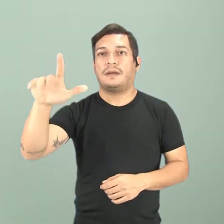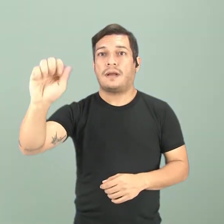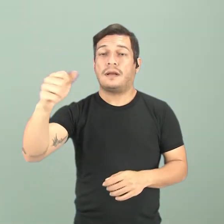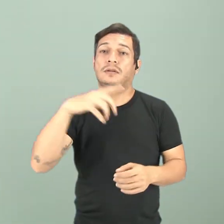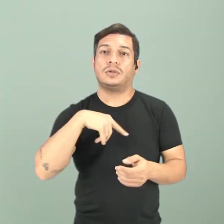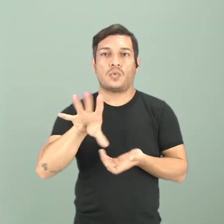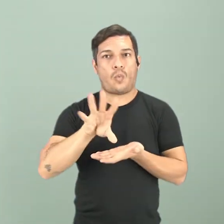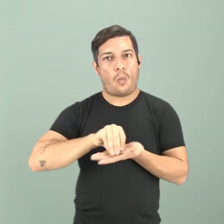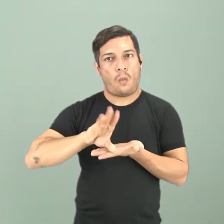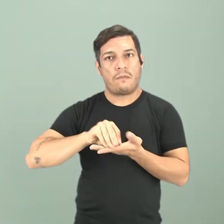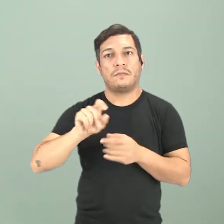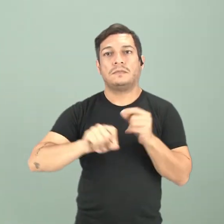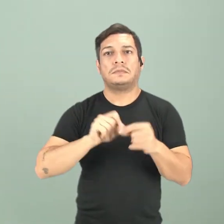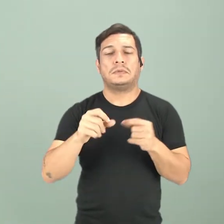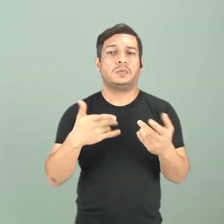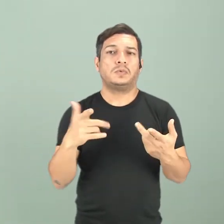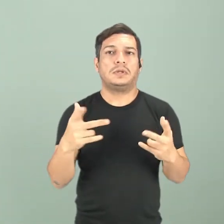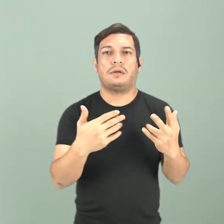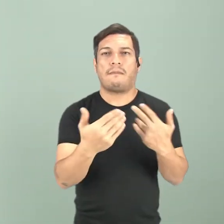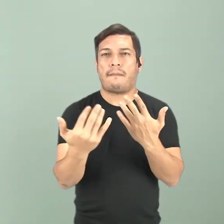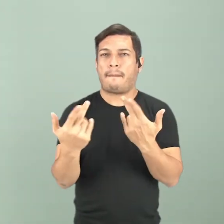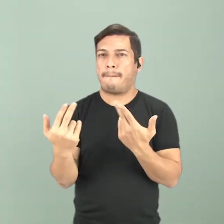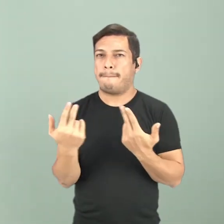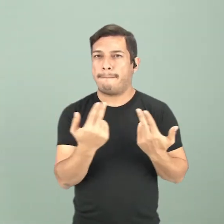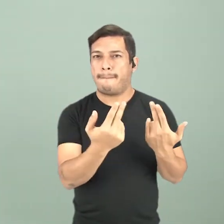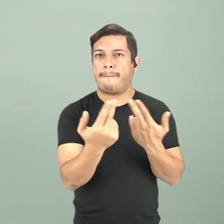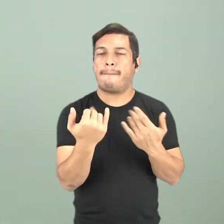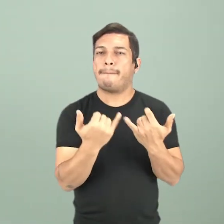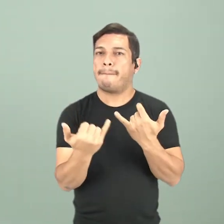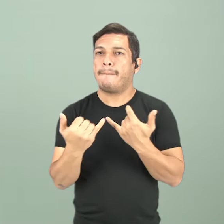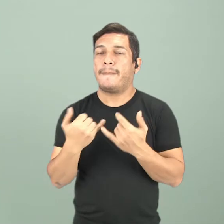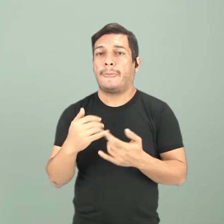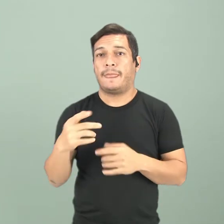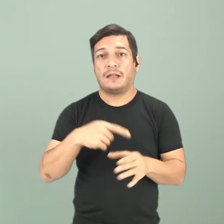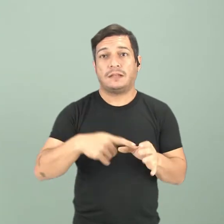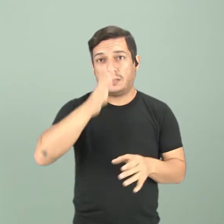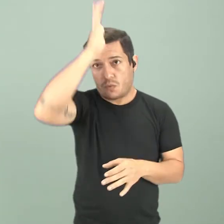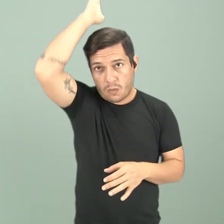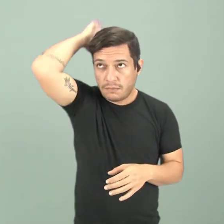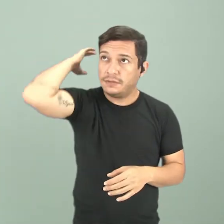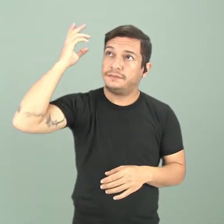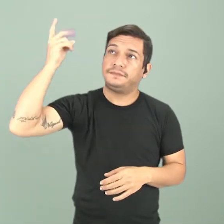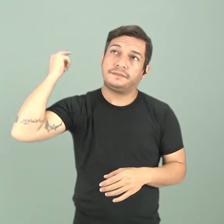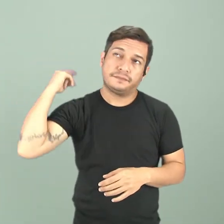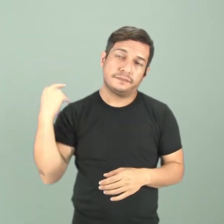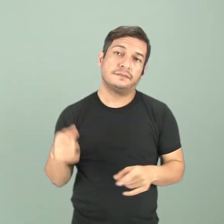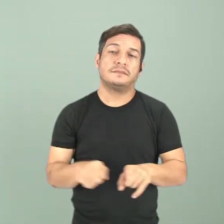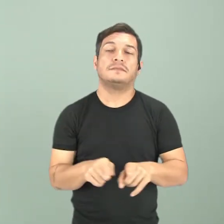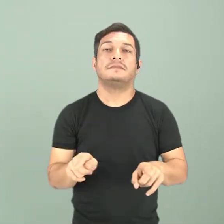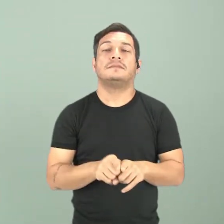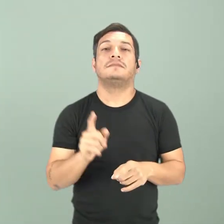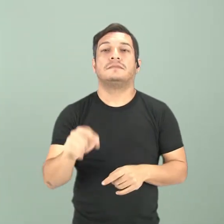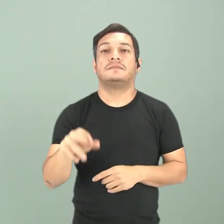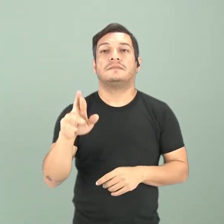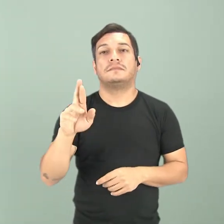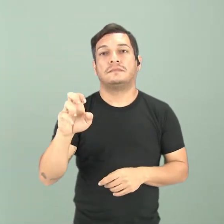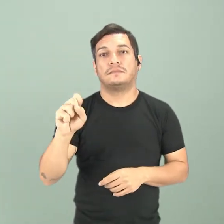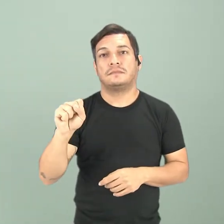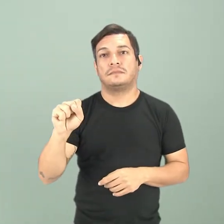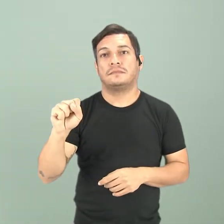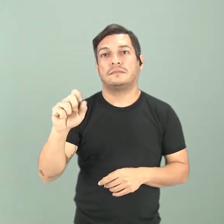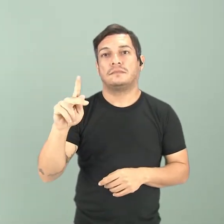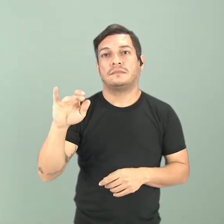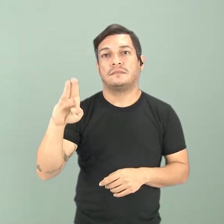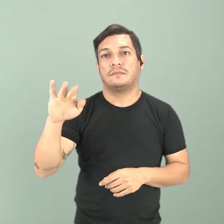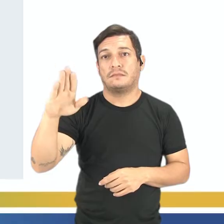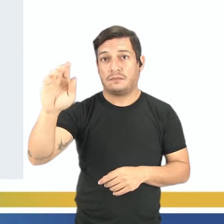tem nada semelhante com a cidade romana daquela época, a res pública. Mas a palavra